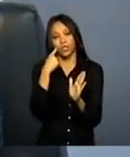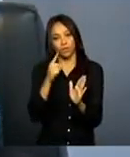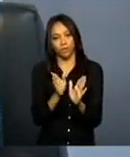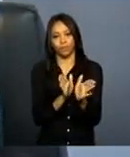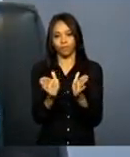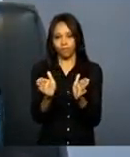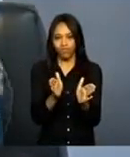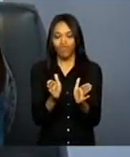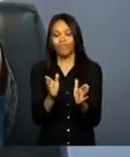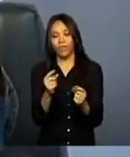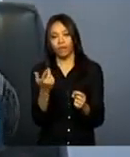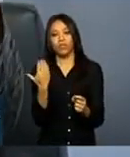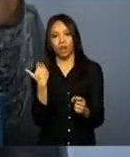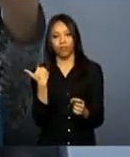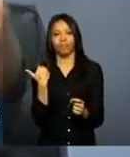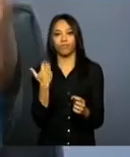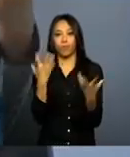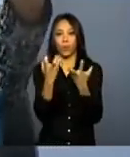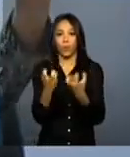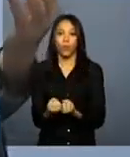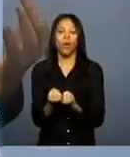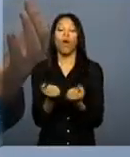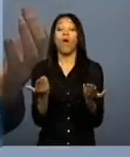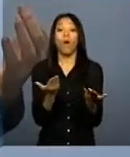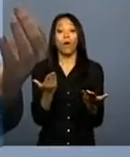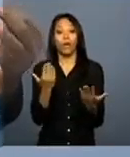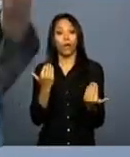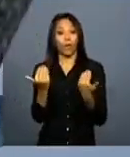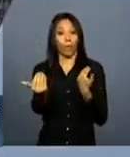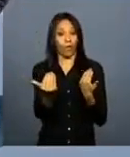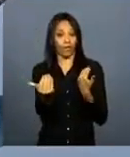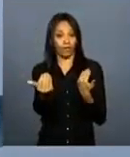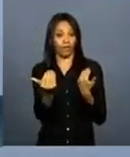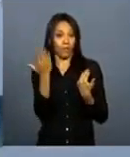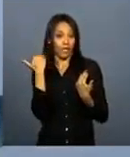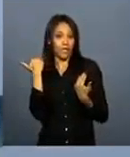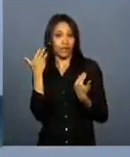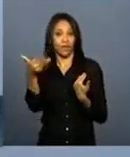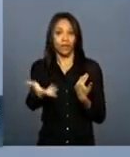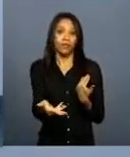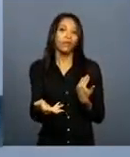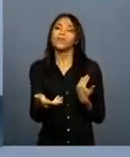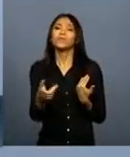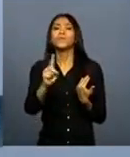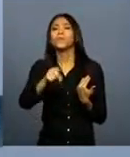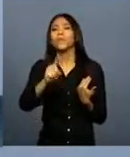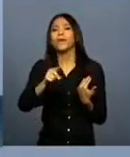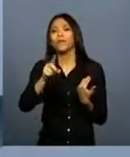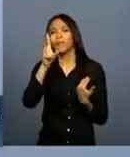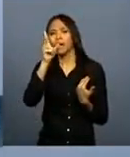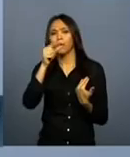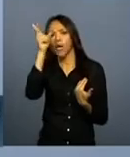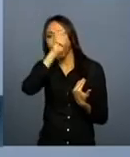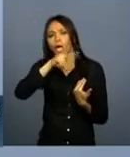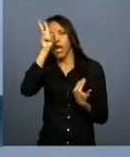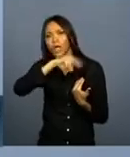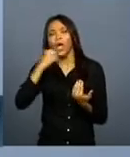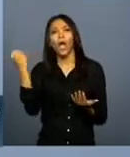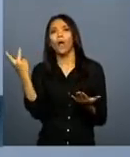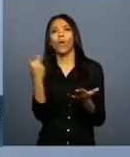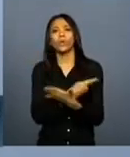seca agora também. E olha o que é a diferença do Estado brasileiro. Nós não estamos falando de uma coisa medieval. Nós estamos falando de